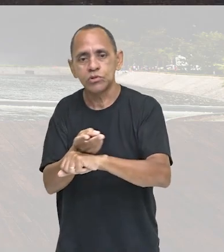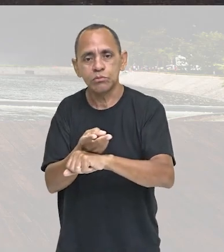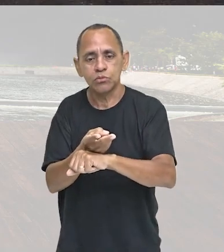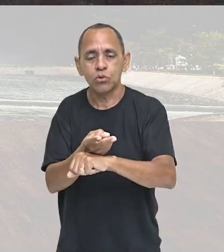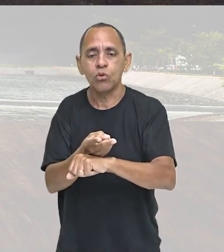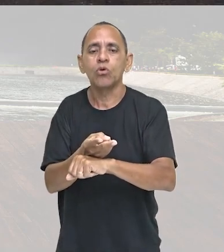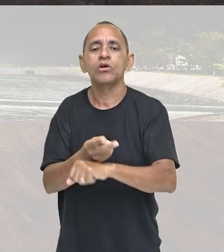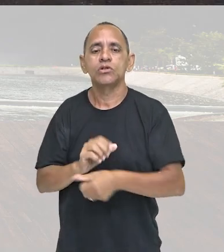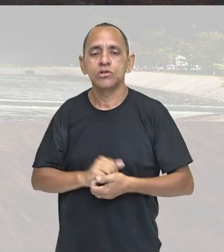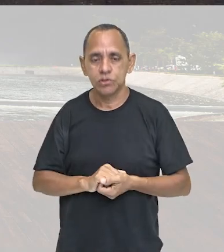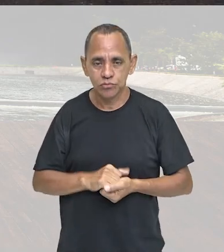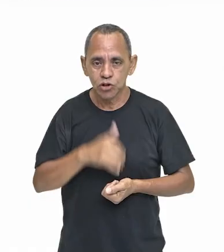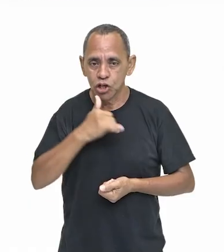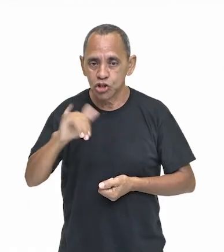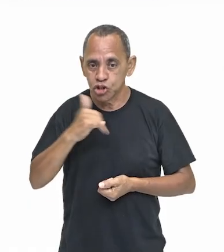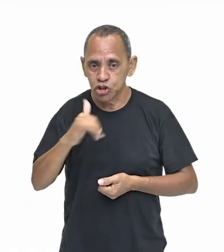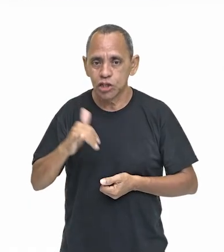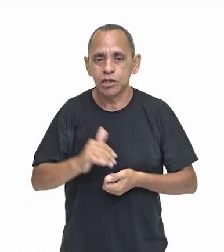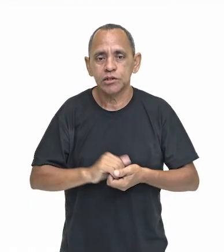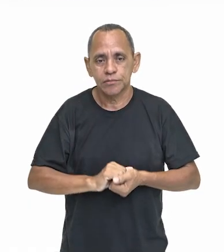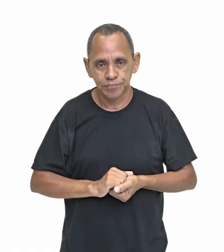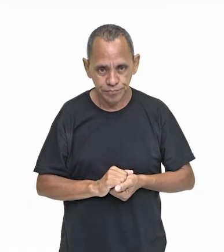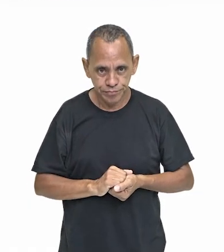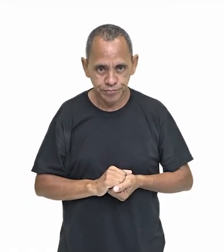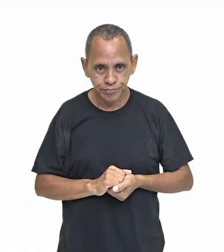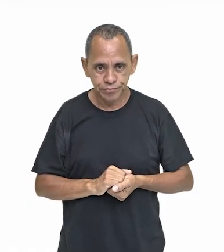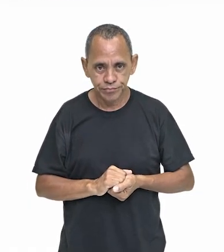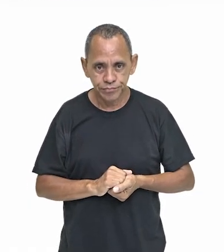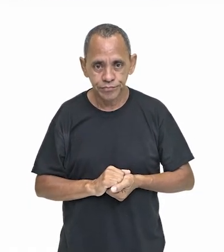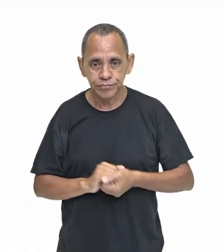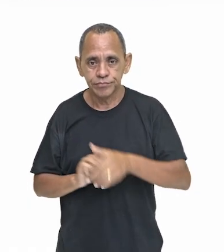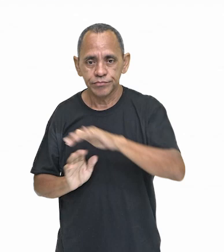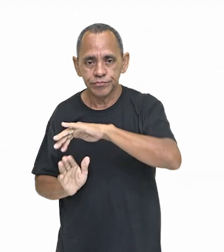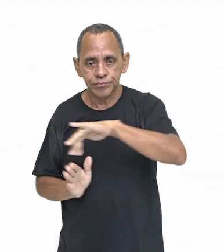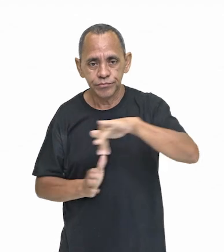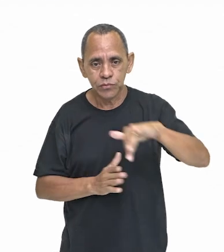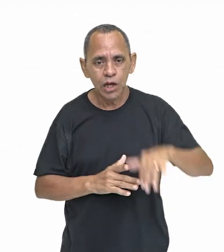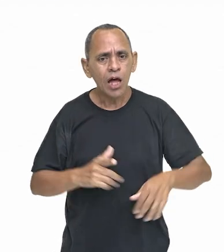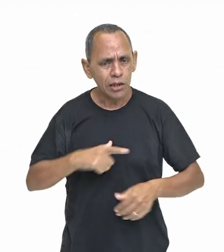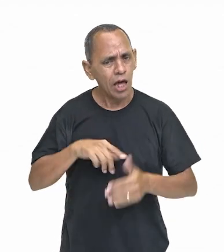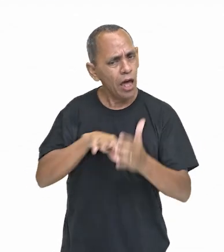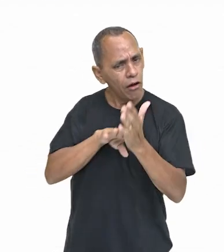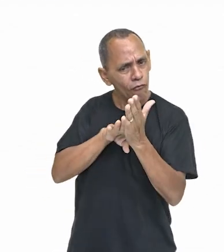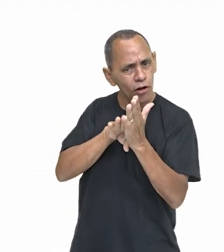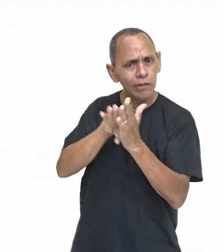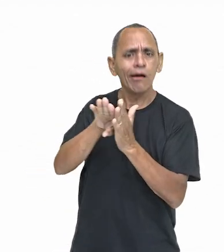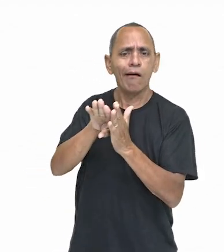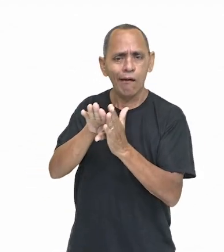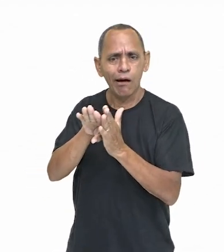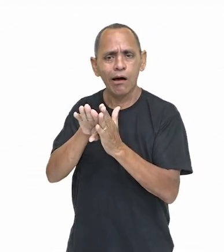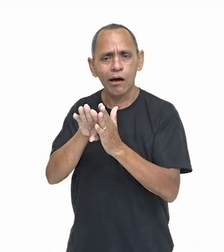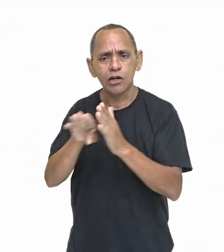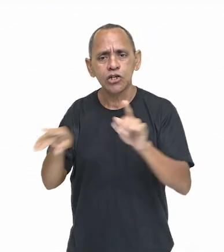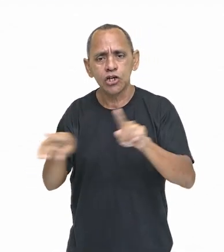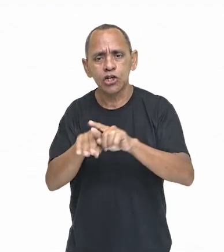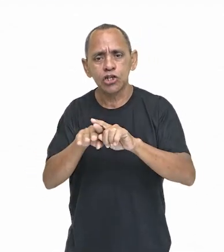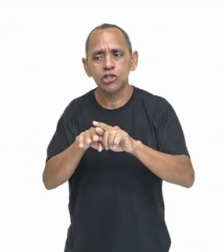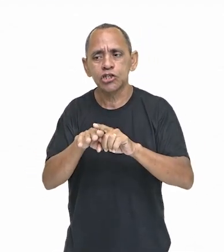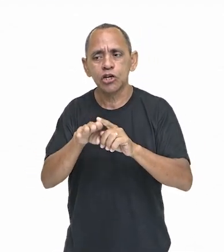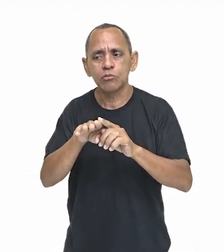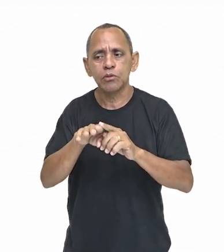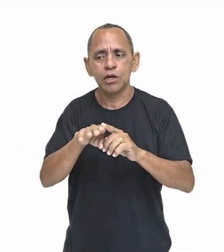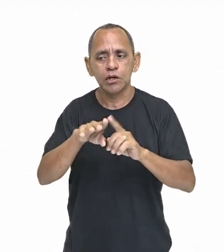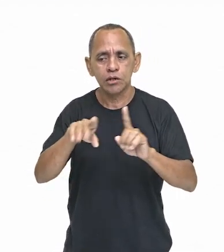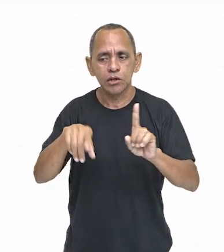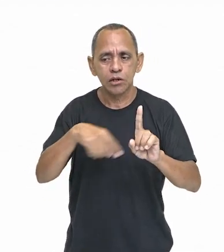a hidroeletricidade, ela possui vantagens e desvantagens, né? Eu já comentei